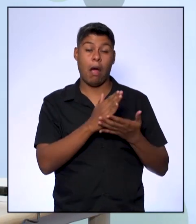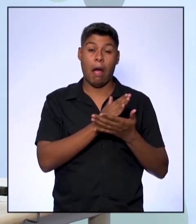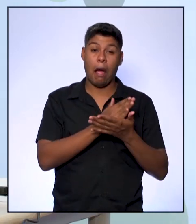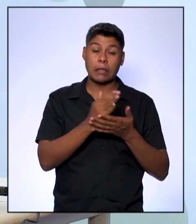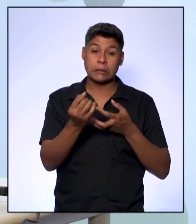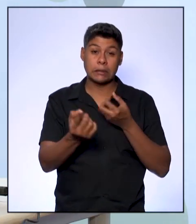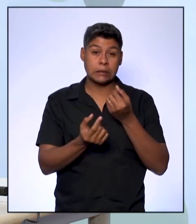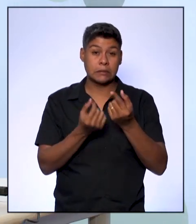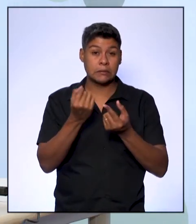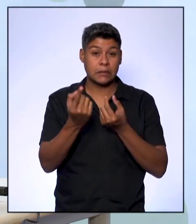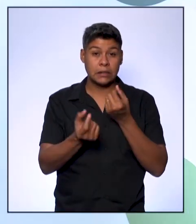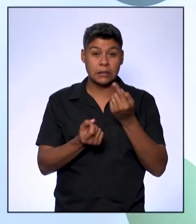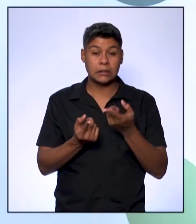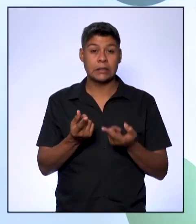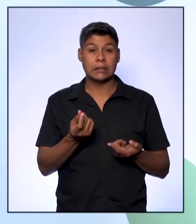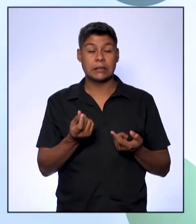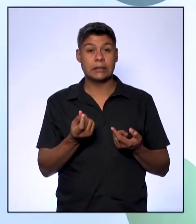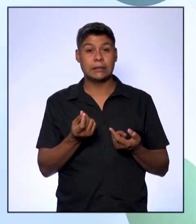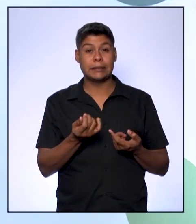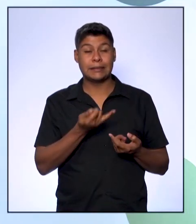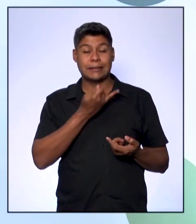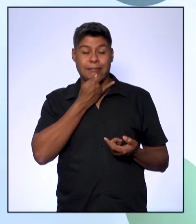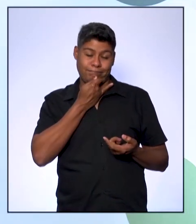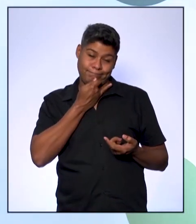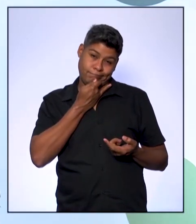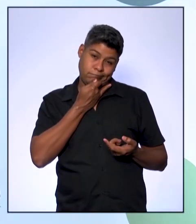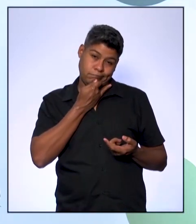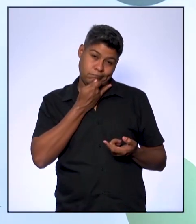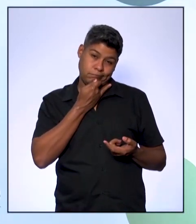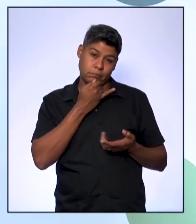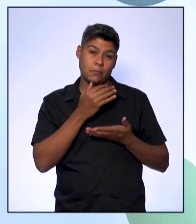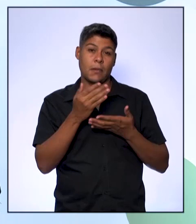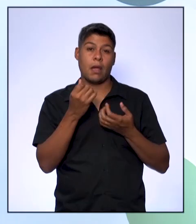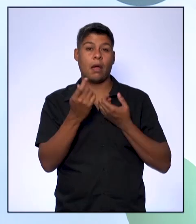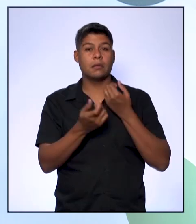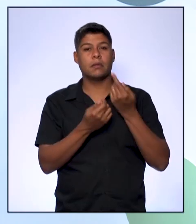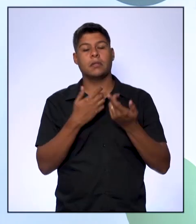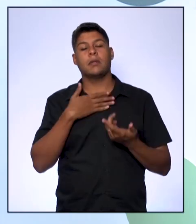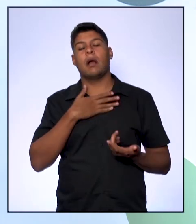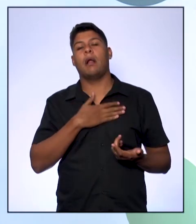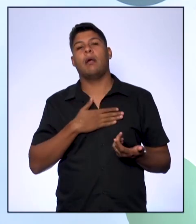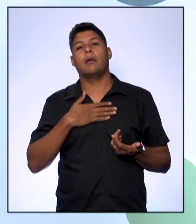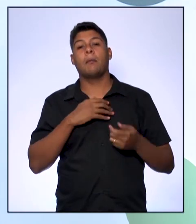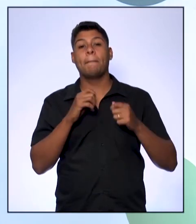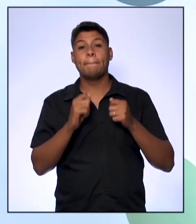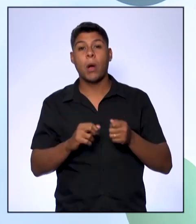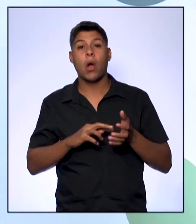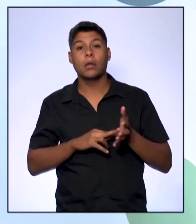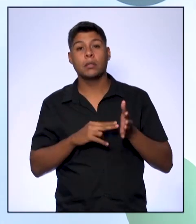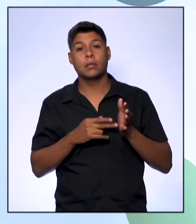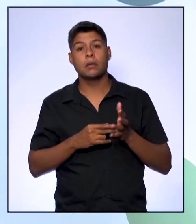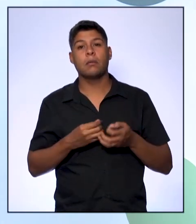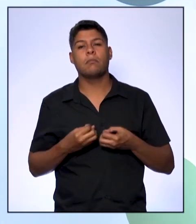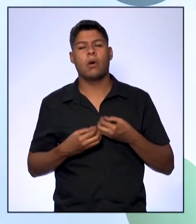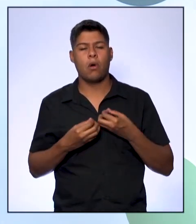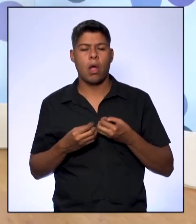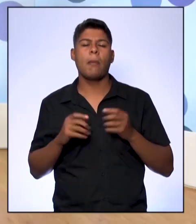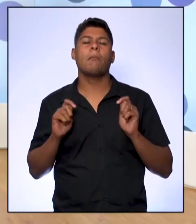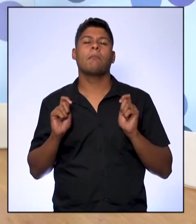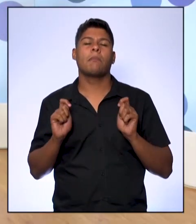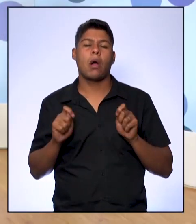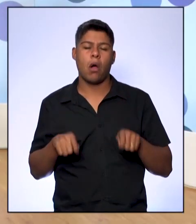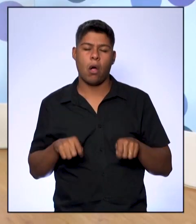você está alegre então deixa eu sentir professora então eu posso a linguagem para estruturar a interpretação de um poema por exemplo